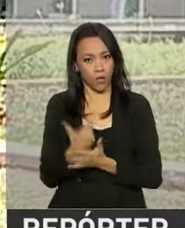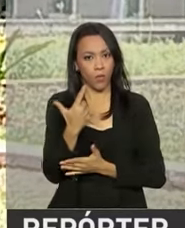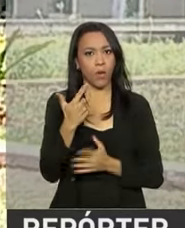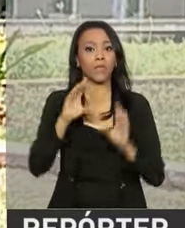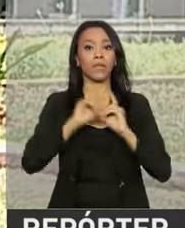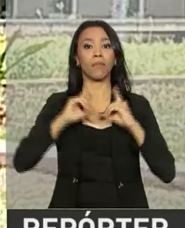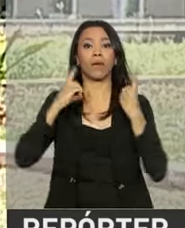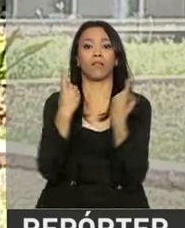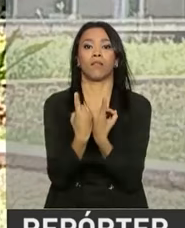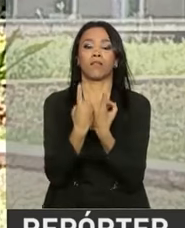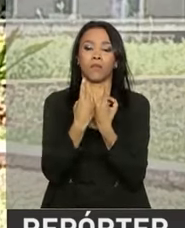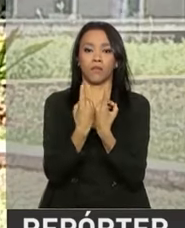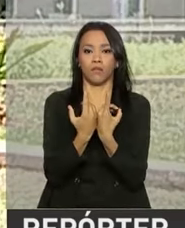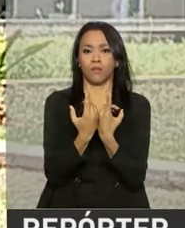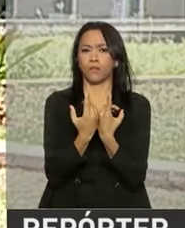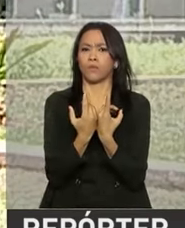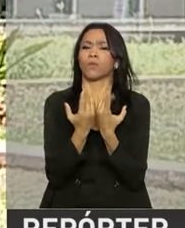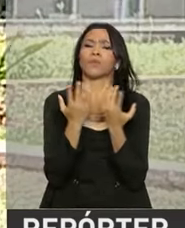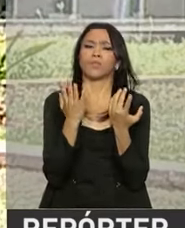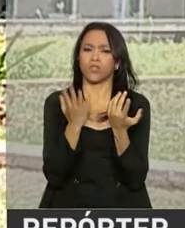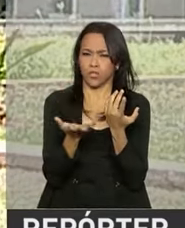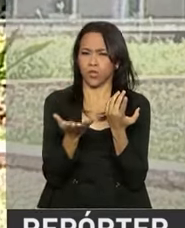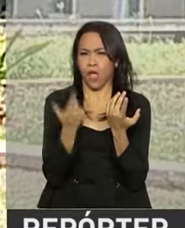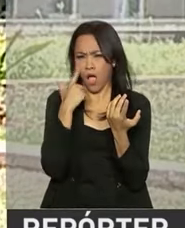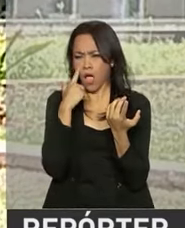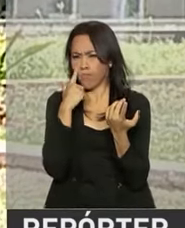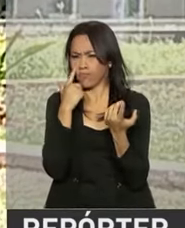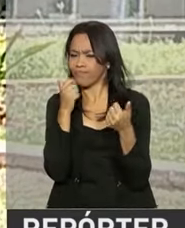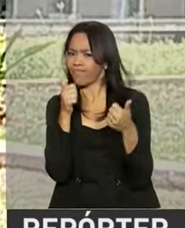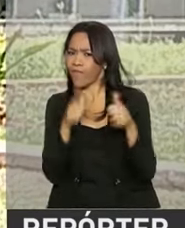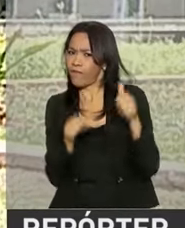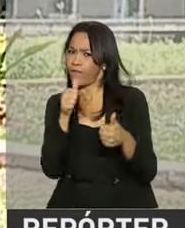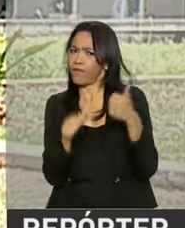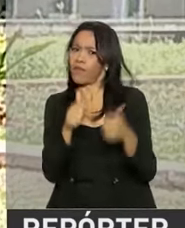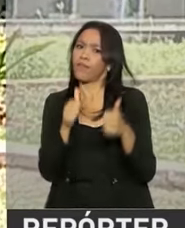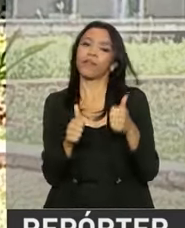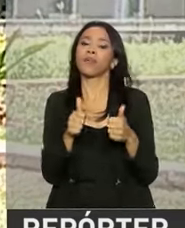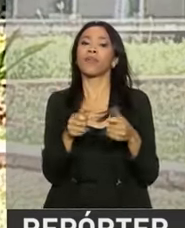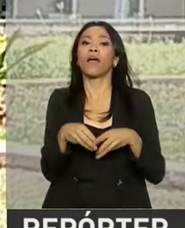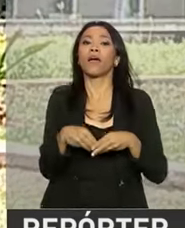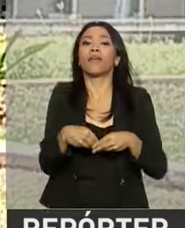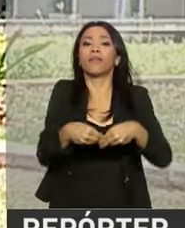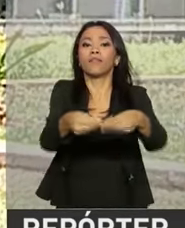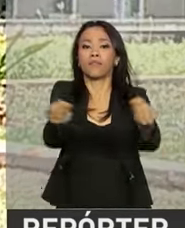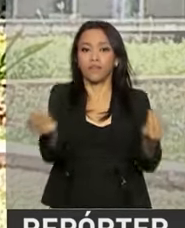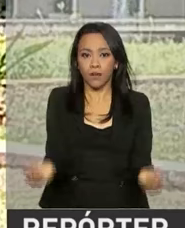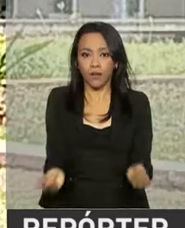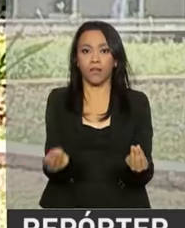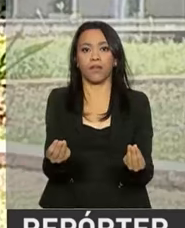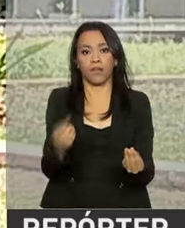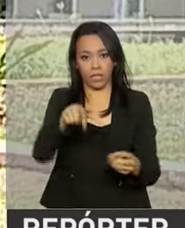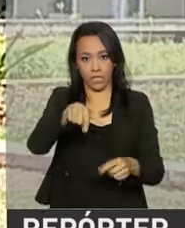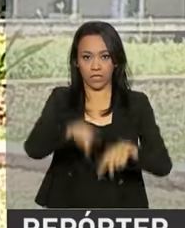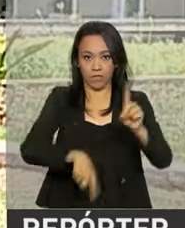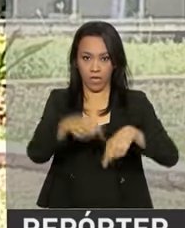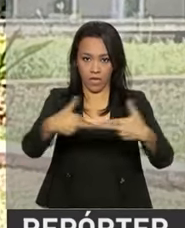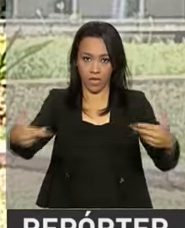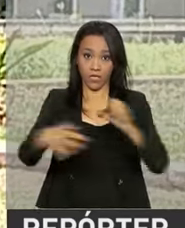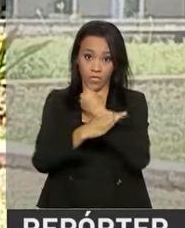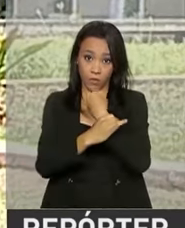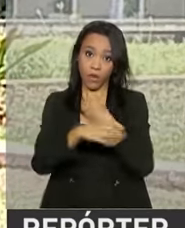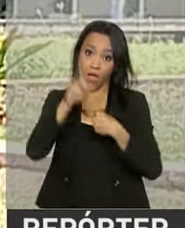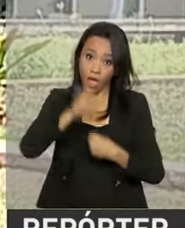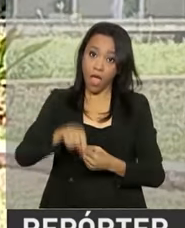Departamento Penitenciário Nacional, já previam inicialmente que a entrega e a instalação seria feita